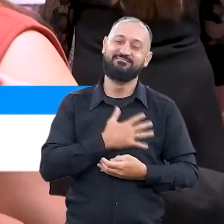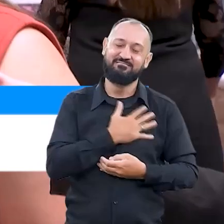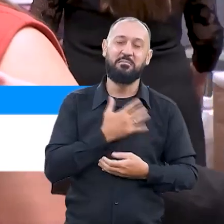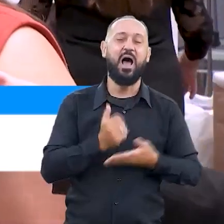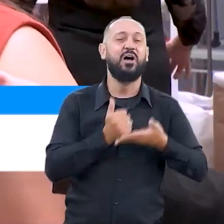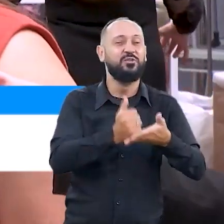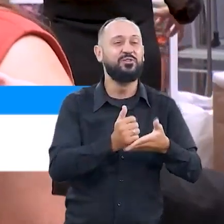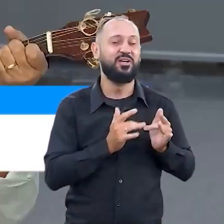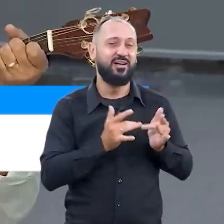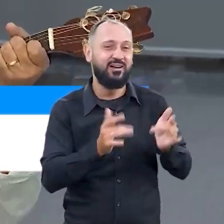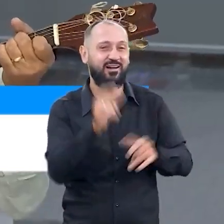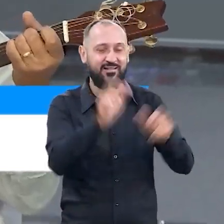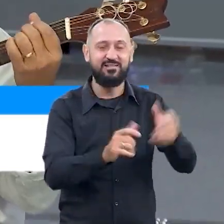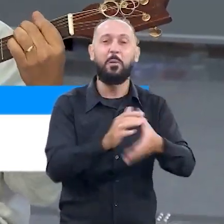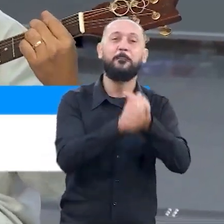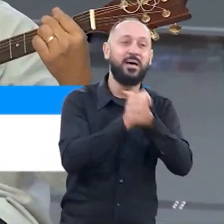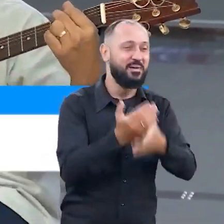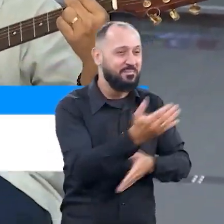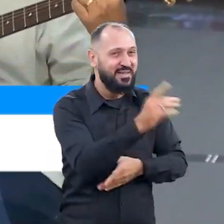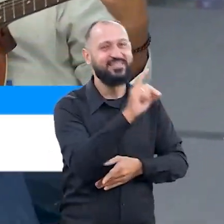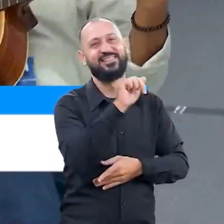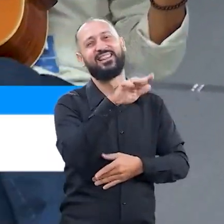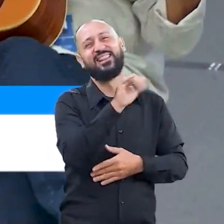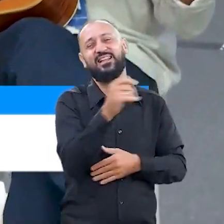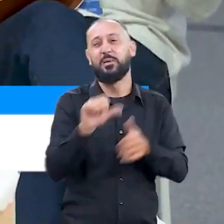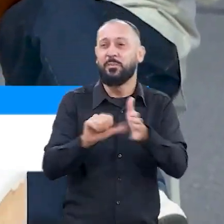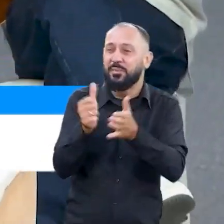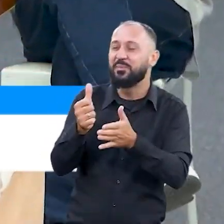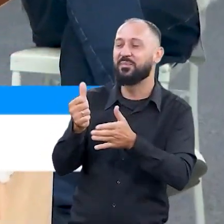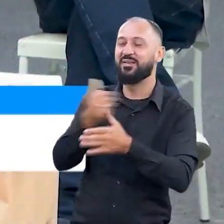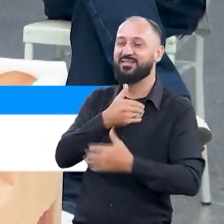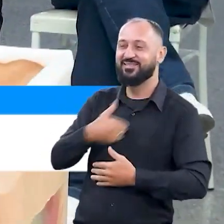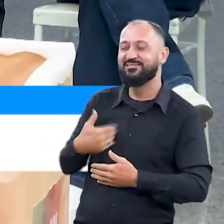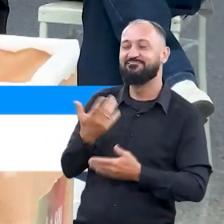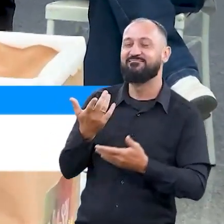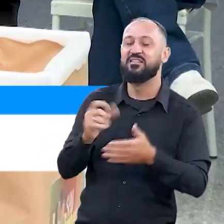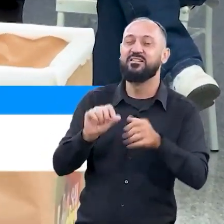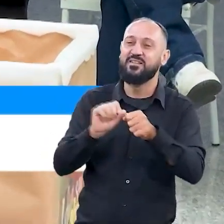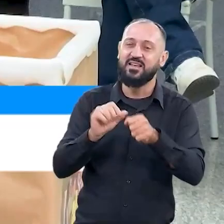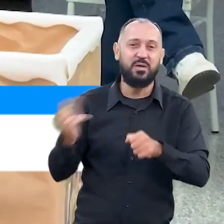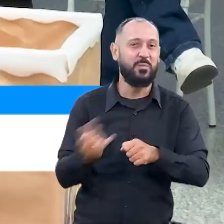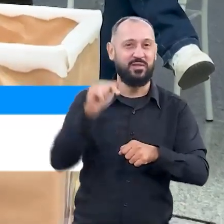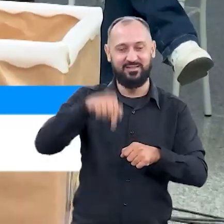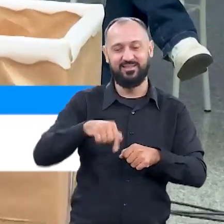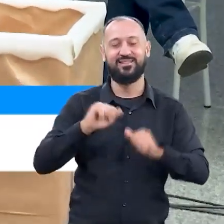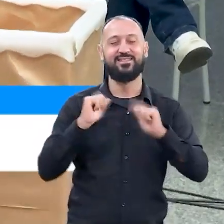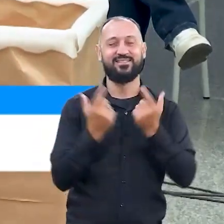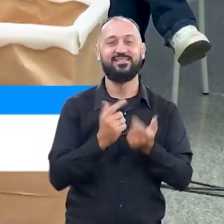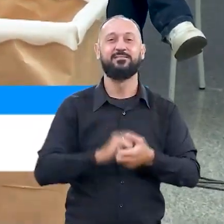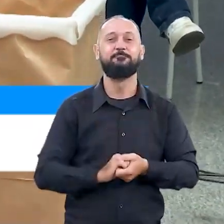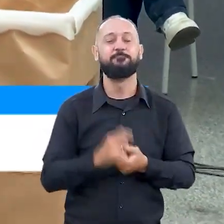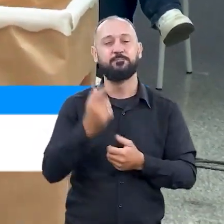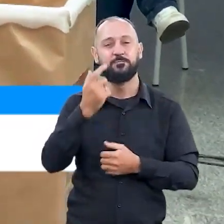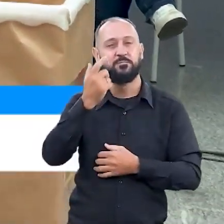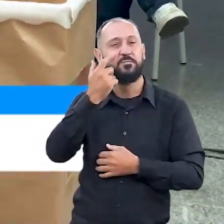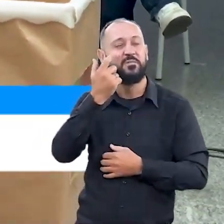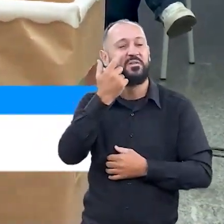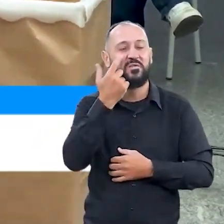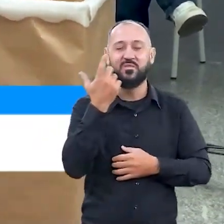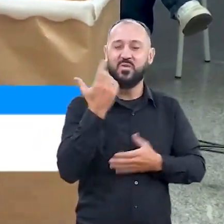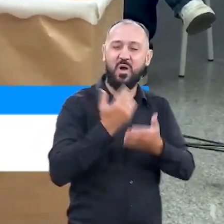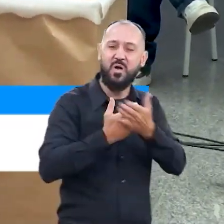coração para ajudar o próximo. Então, parabéns, Dani. Parabéns, primeira dama. É muito importante essa causa aqui na casa.